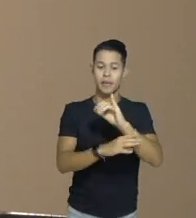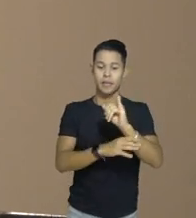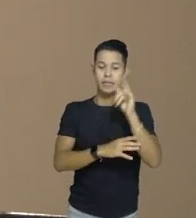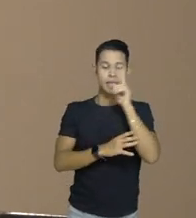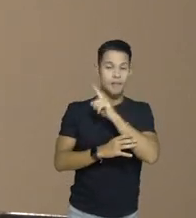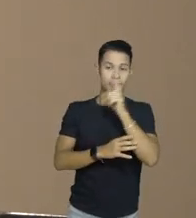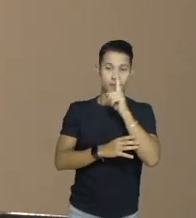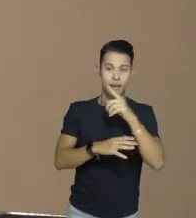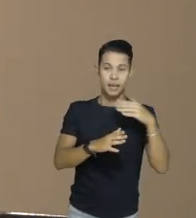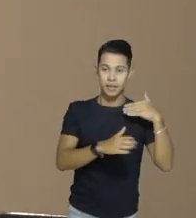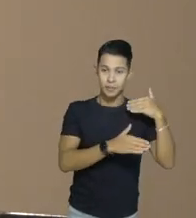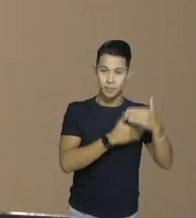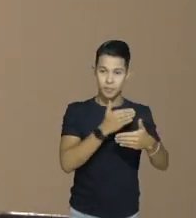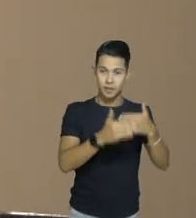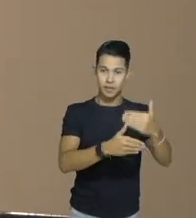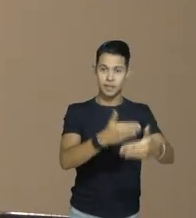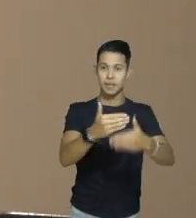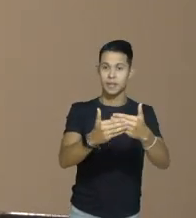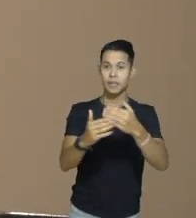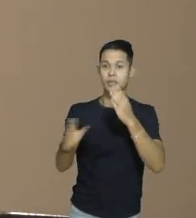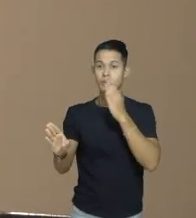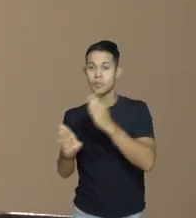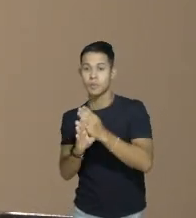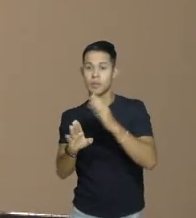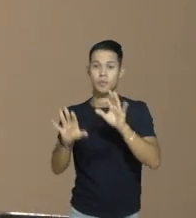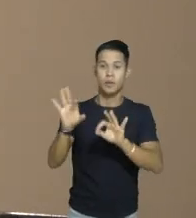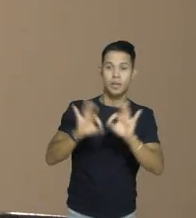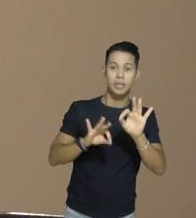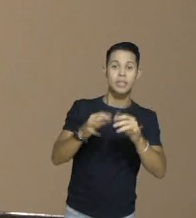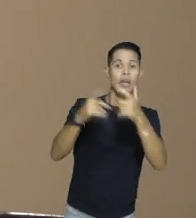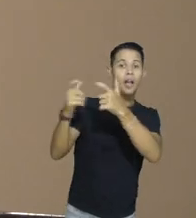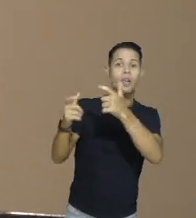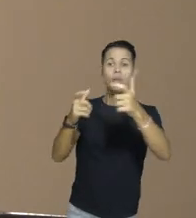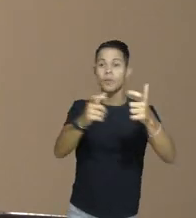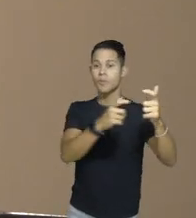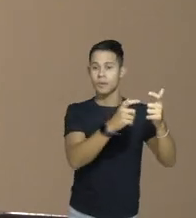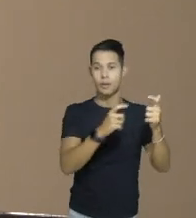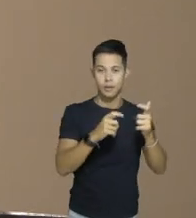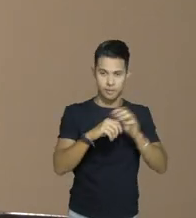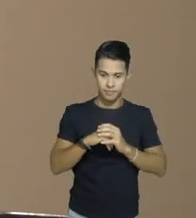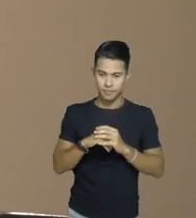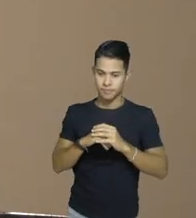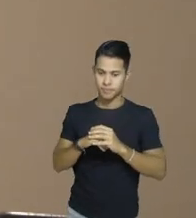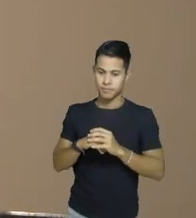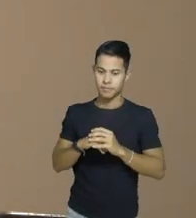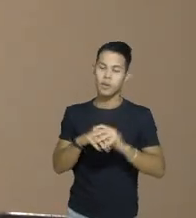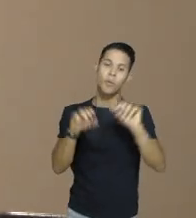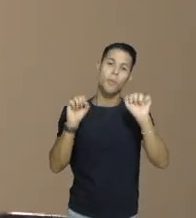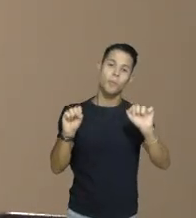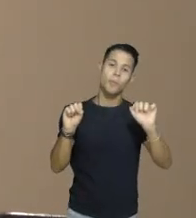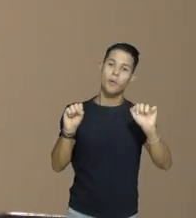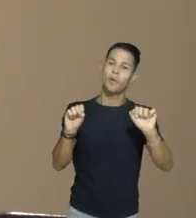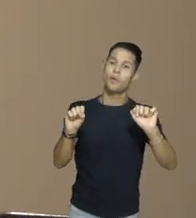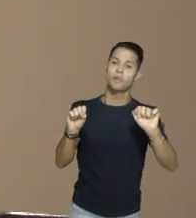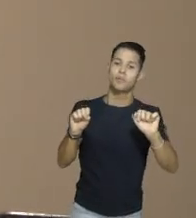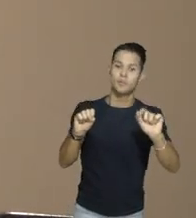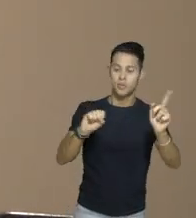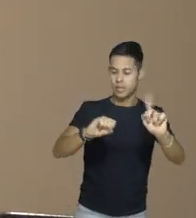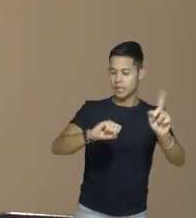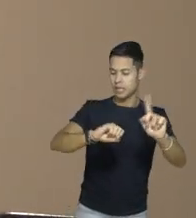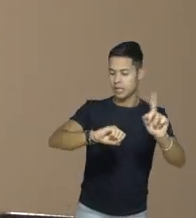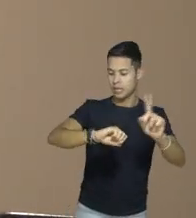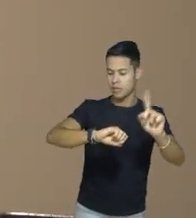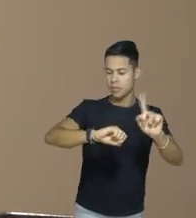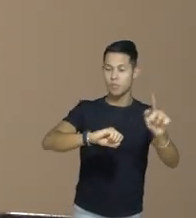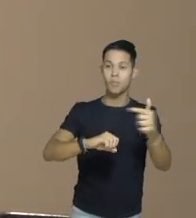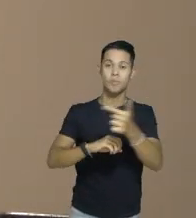está em decodificar, codificar, organizar, onde é que está? Uhum. E aí, sim, ele pode não tá acoplado com nenhuma